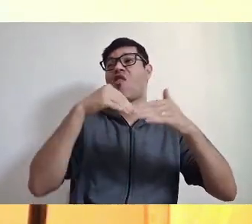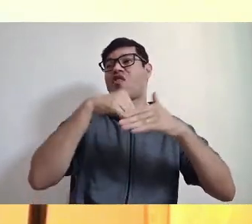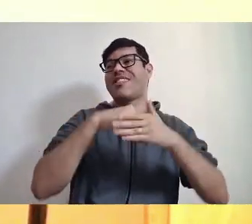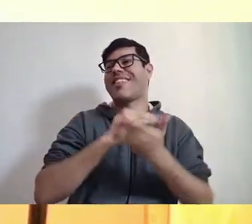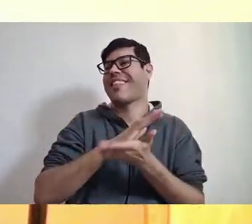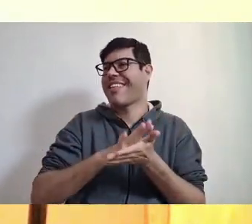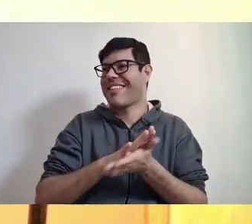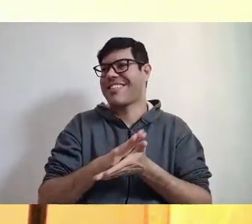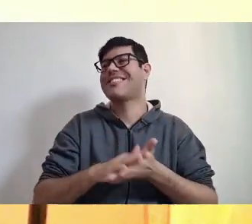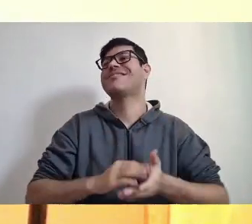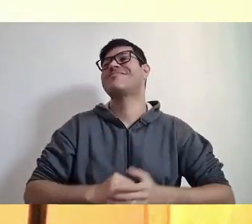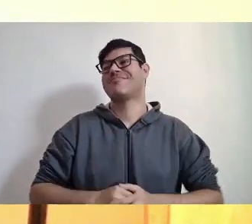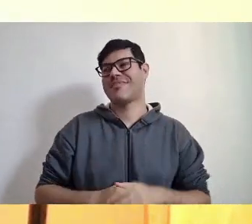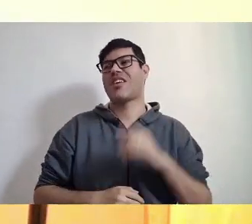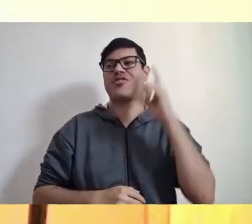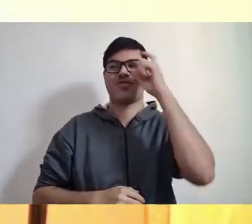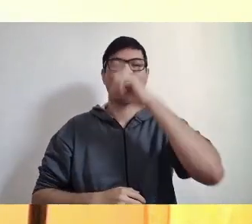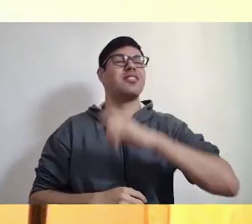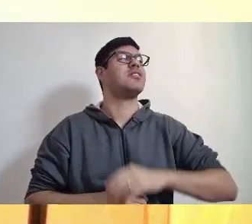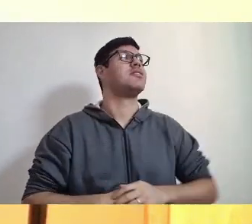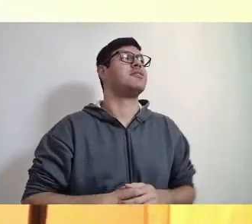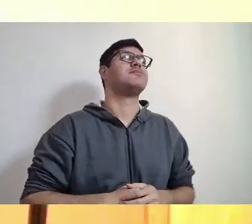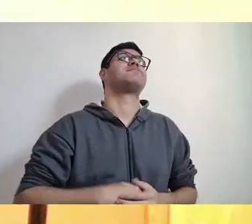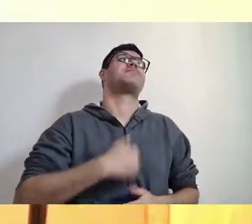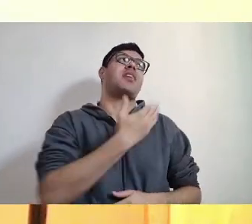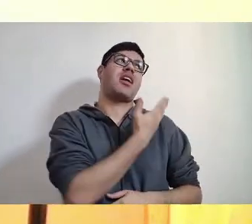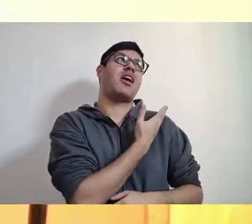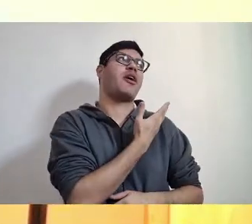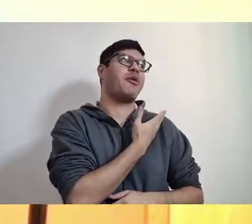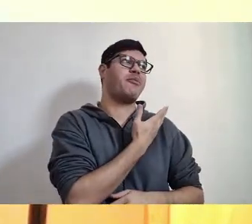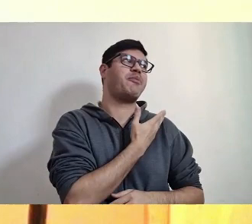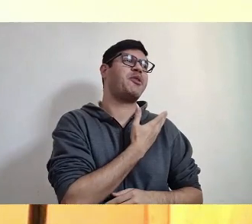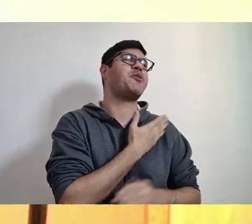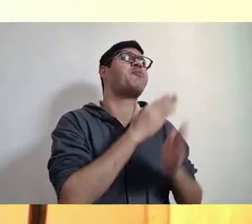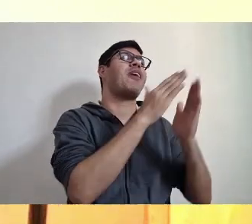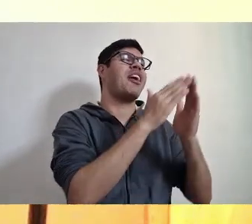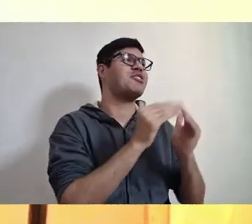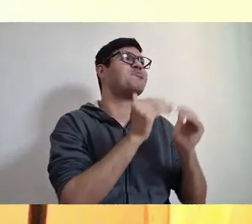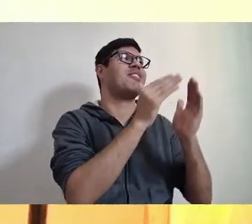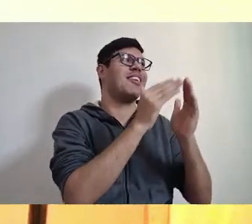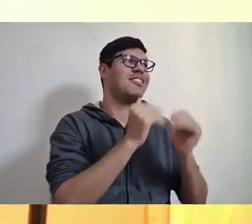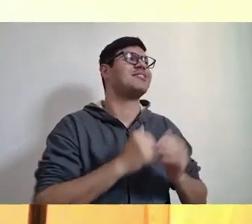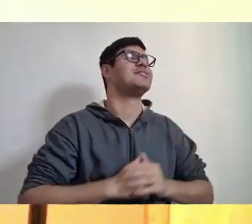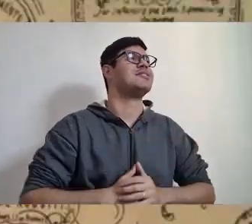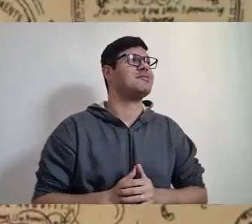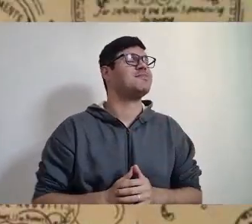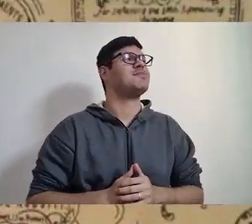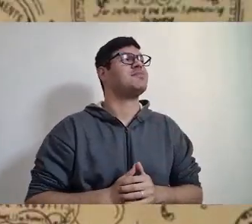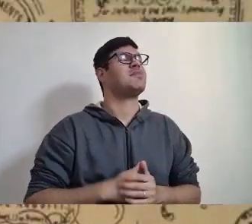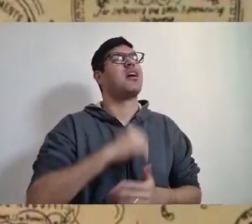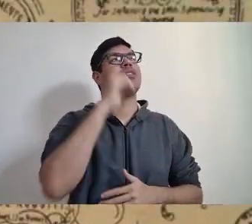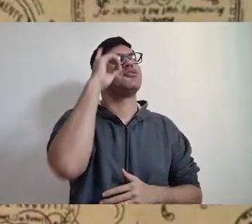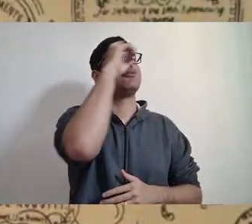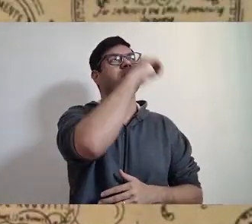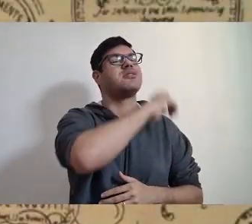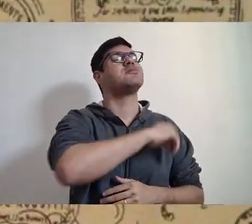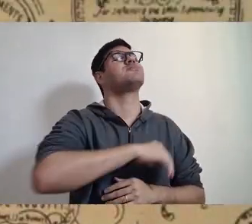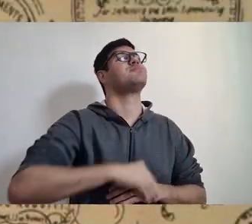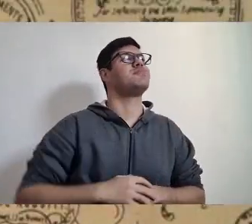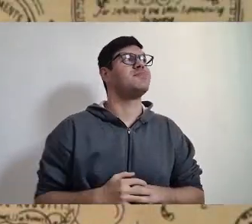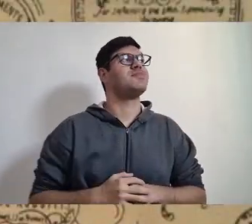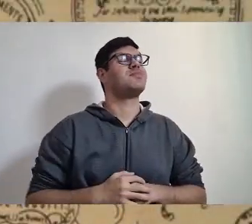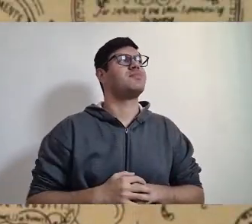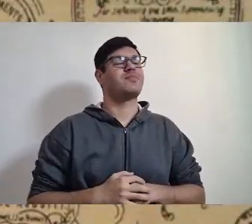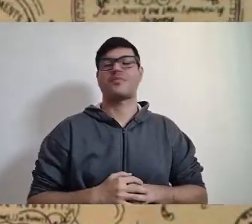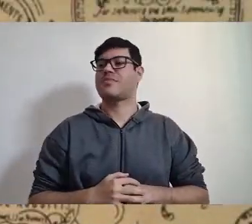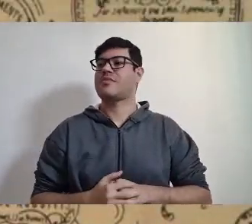é difícil. Você conta com os amigos, né? Mas é difícil ter essa votação que você teve. É muito difícil, Gil. Isso foi